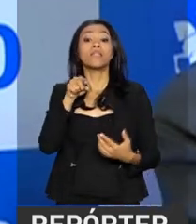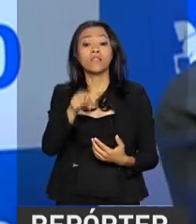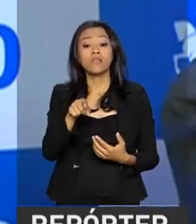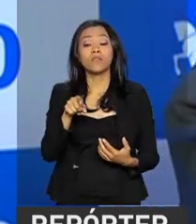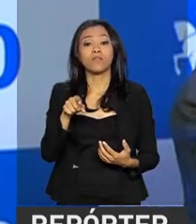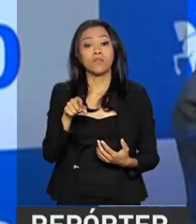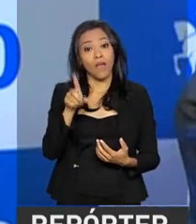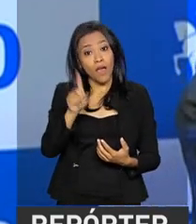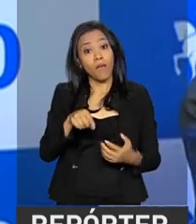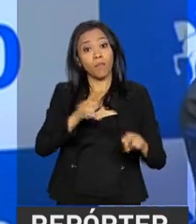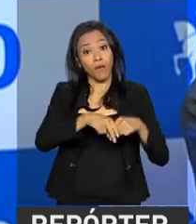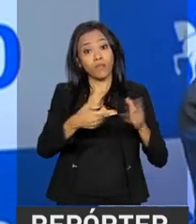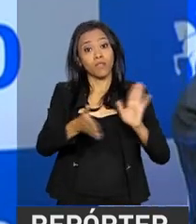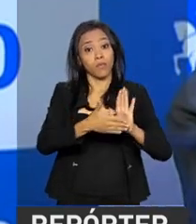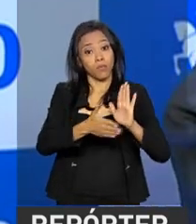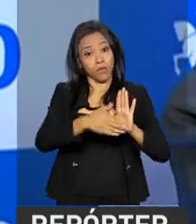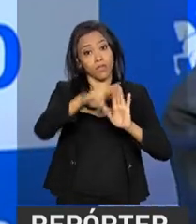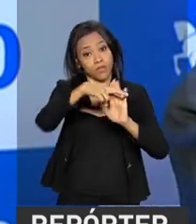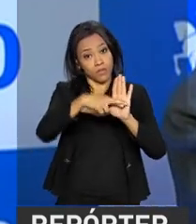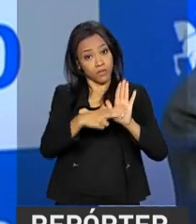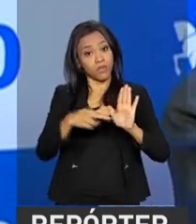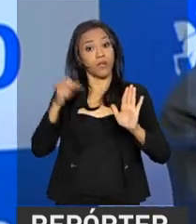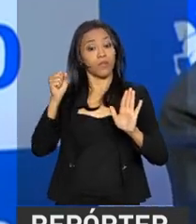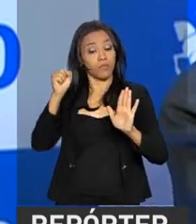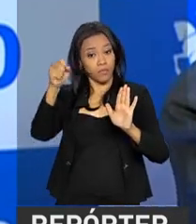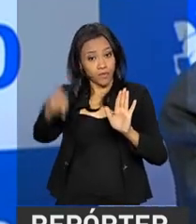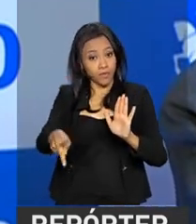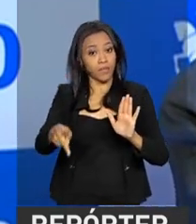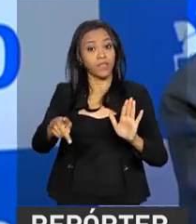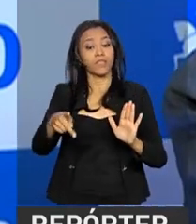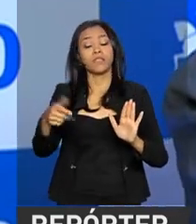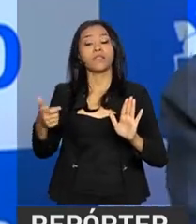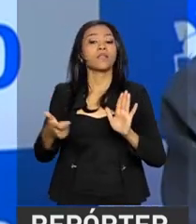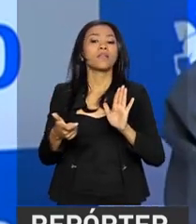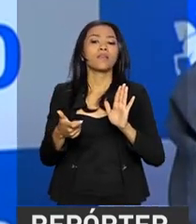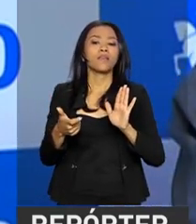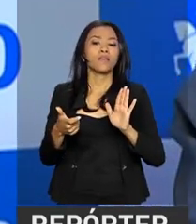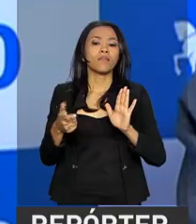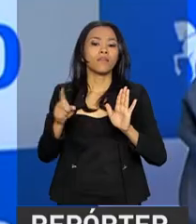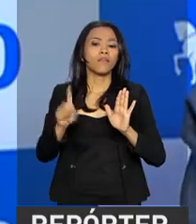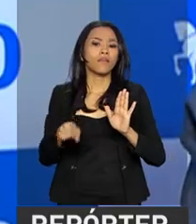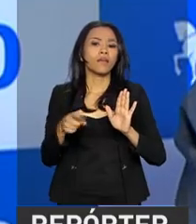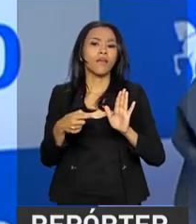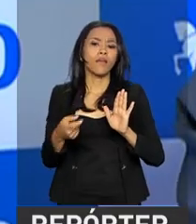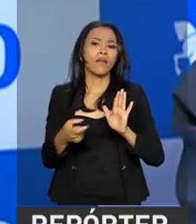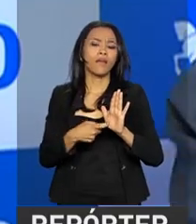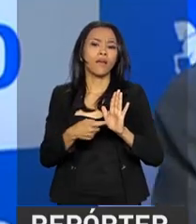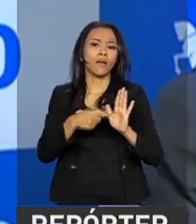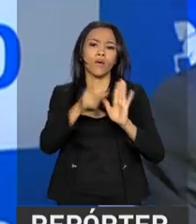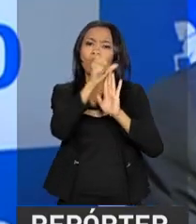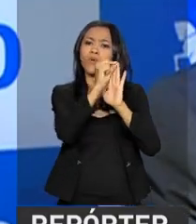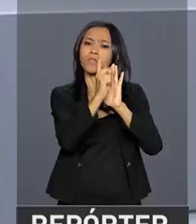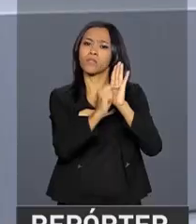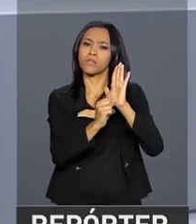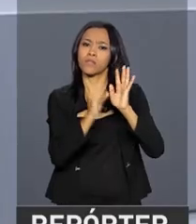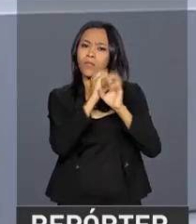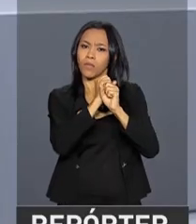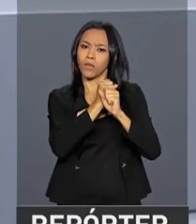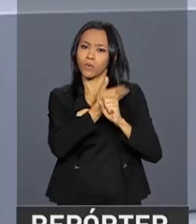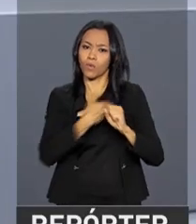esta reforma da previdência porque esta reforma torna o orçamento público viável